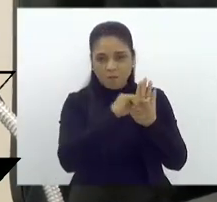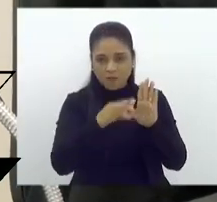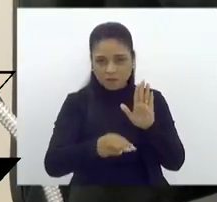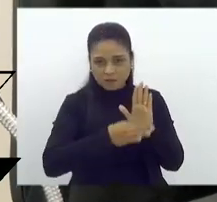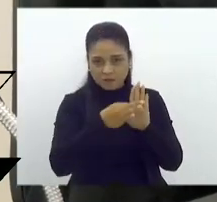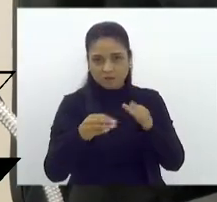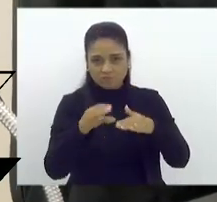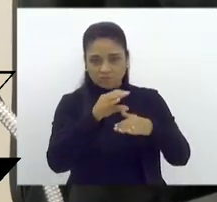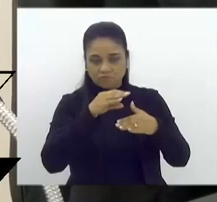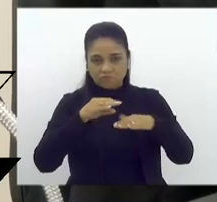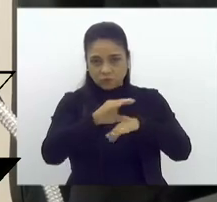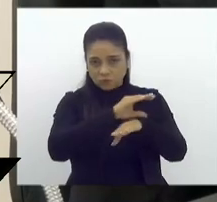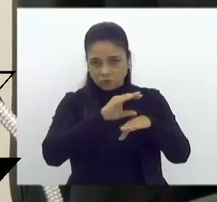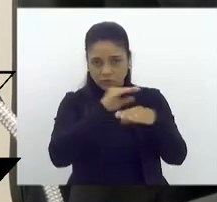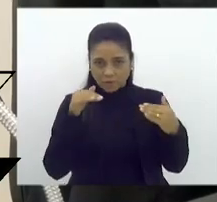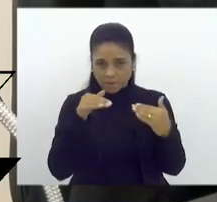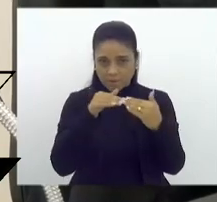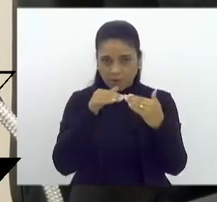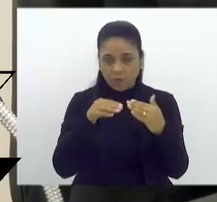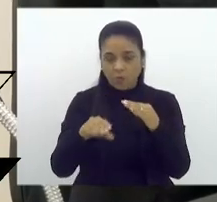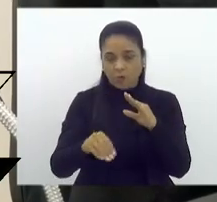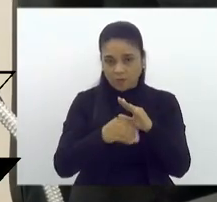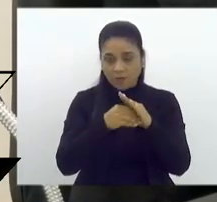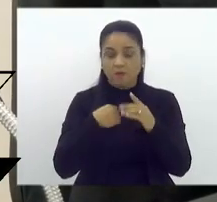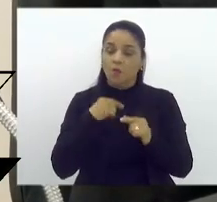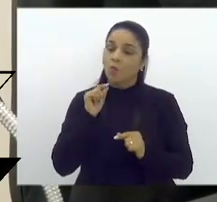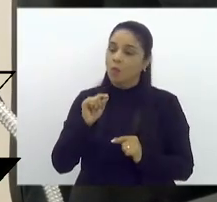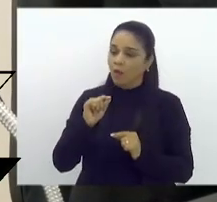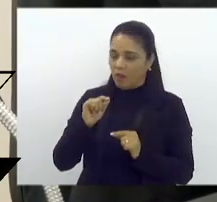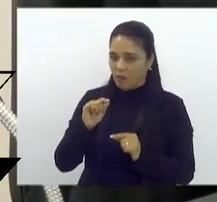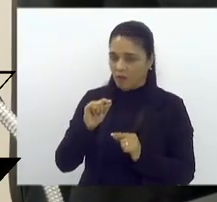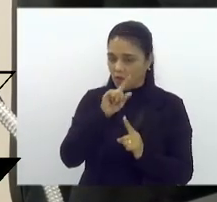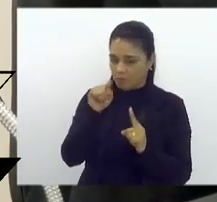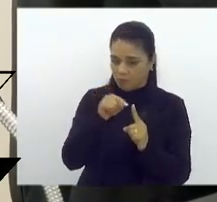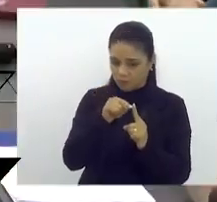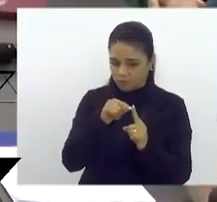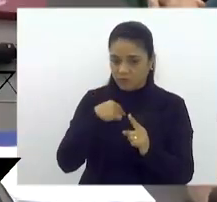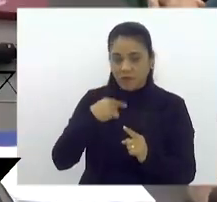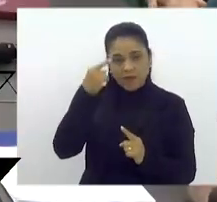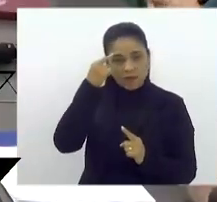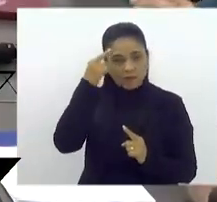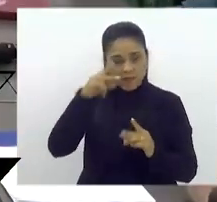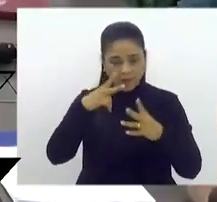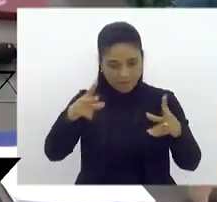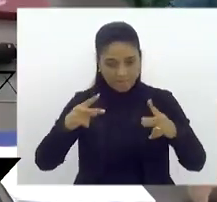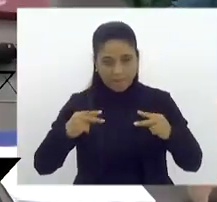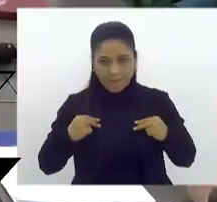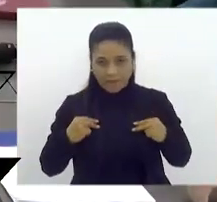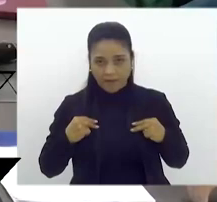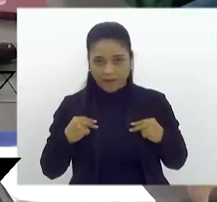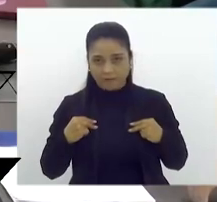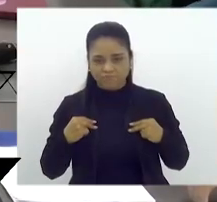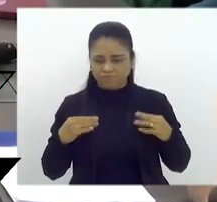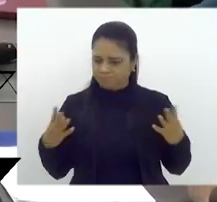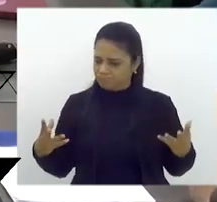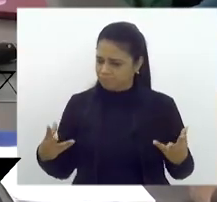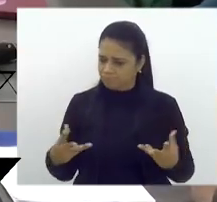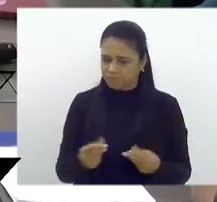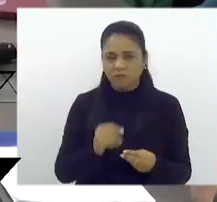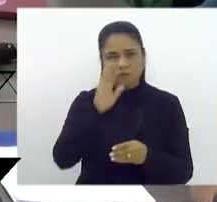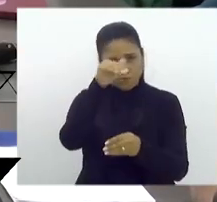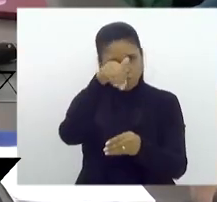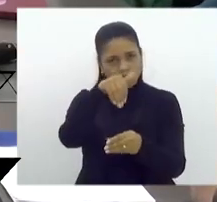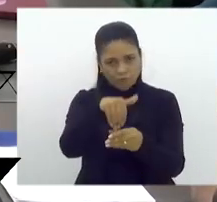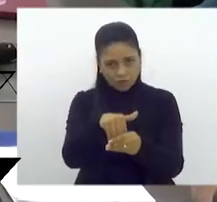constitucionalidade com emenda, deputado Filipinho Raves, primeiro dizer que me filio à ideia, considero absolutamente no mérito, sensacional, eu votarei com